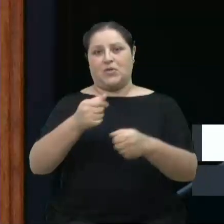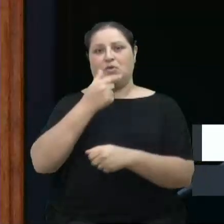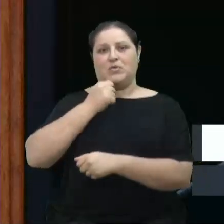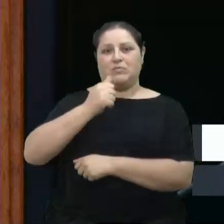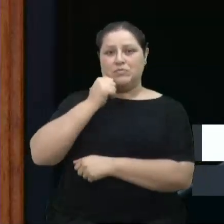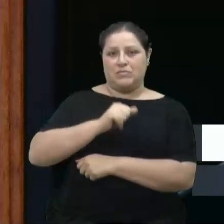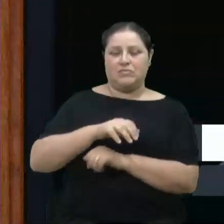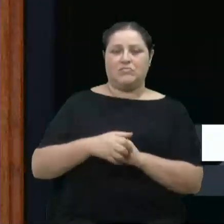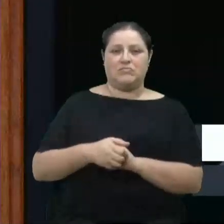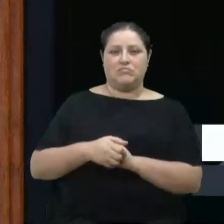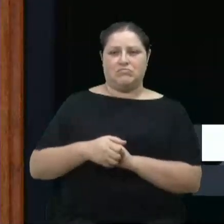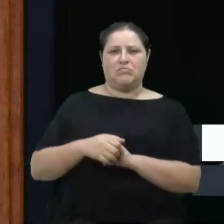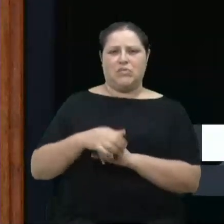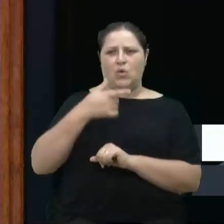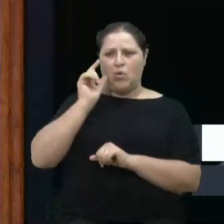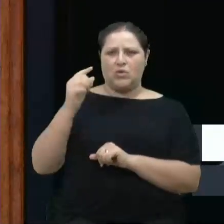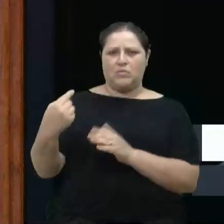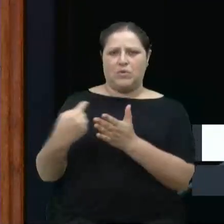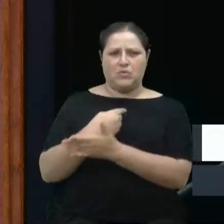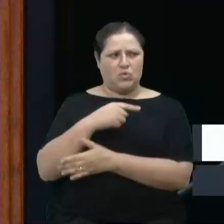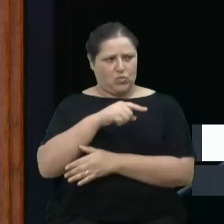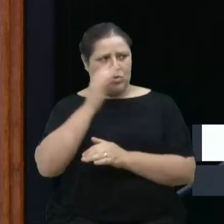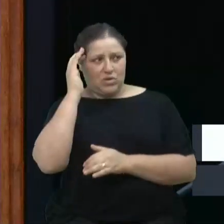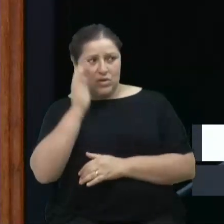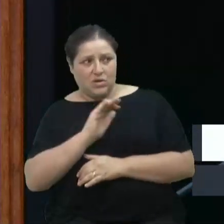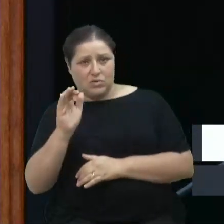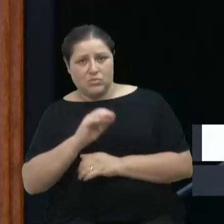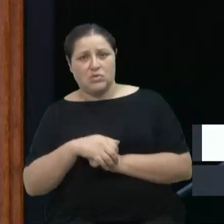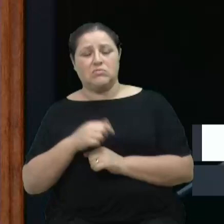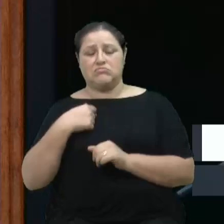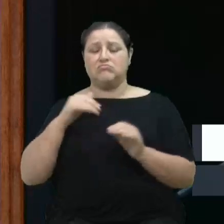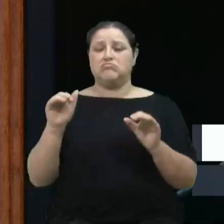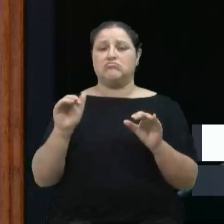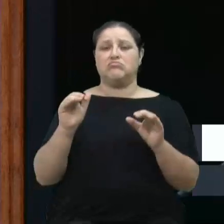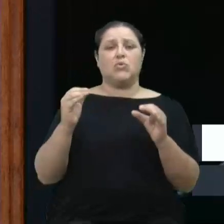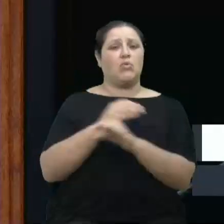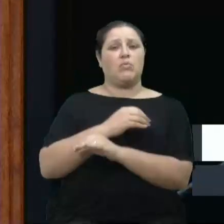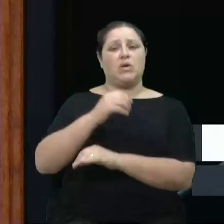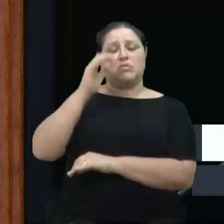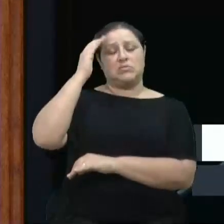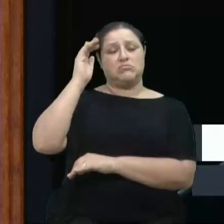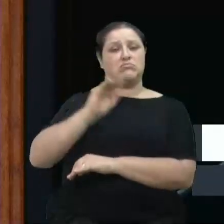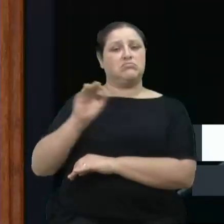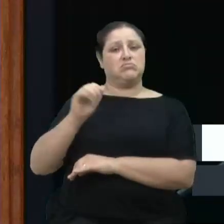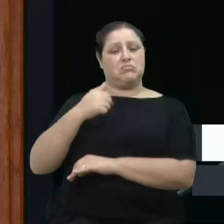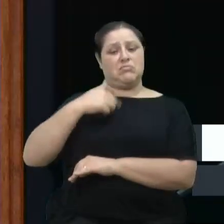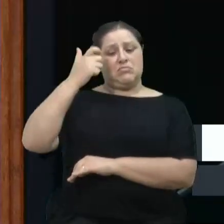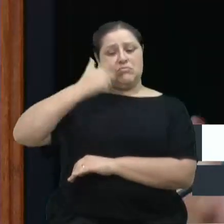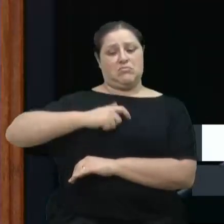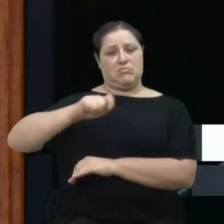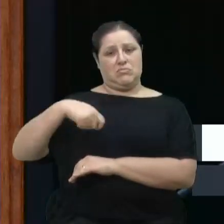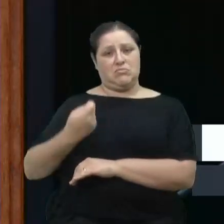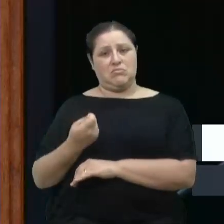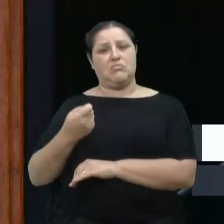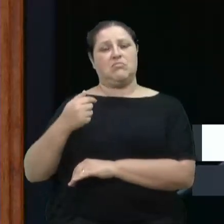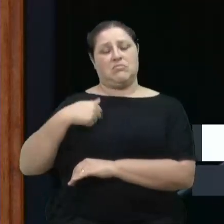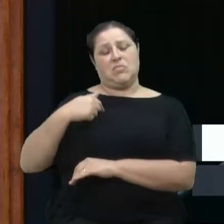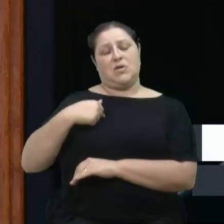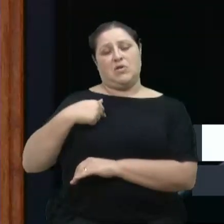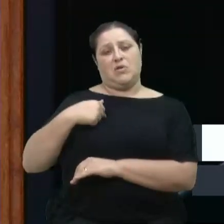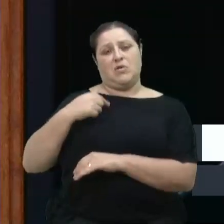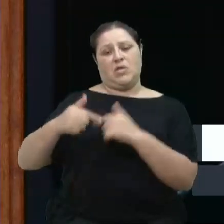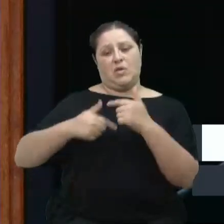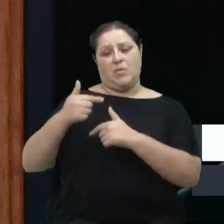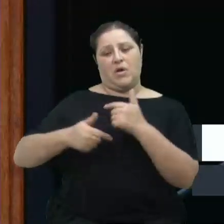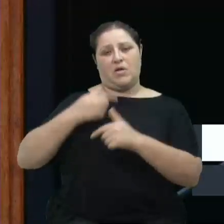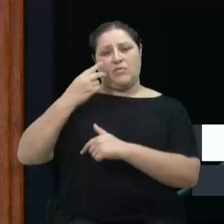se eu estava tranquilo, absolutamente tranquilo. De quem eu sou, do meu mandato, do que eu fiz e